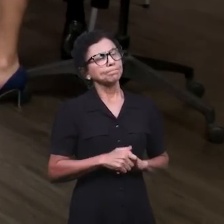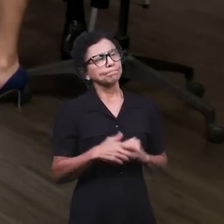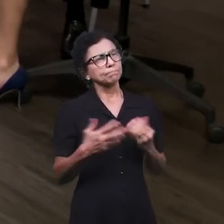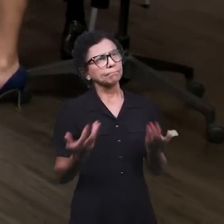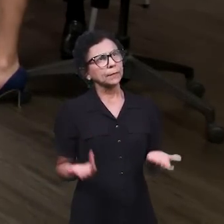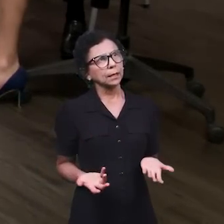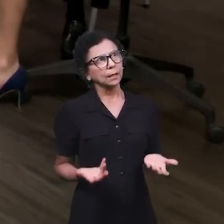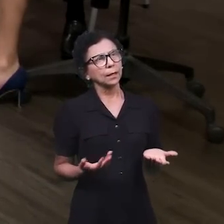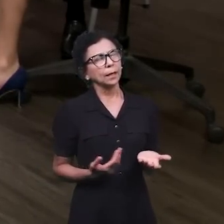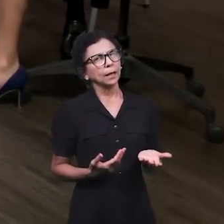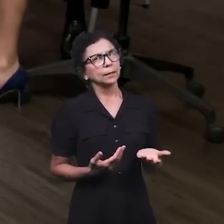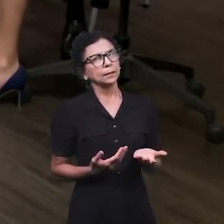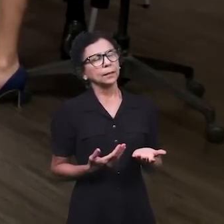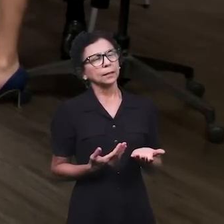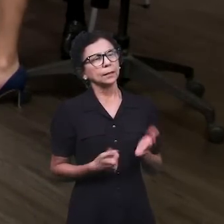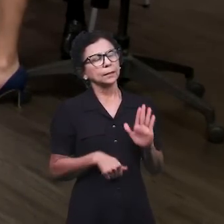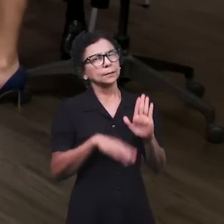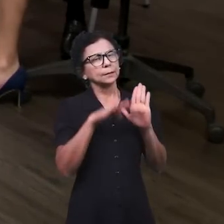Bem,